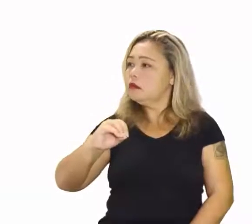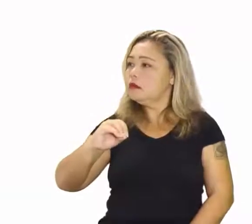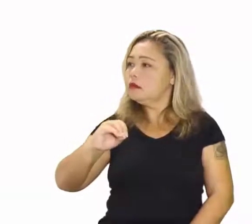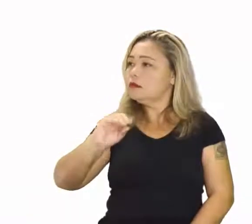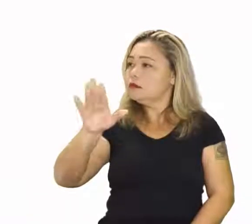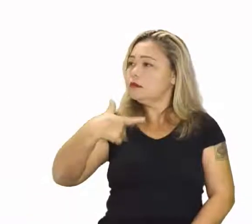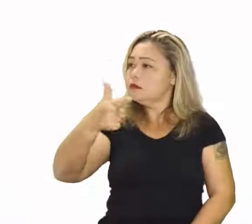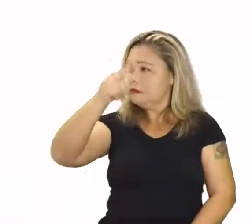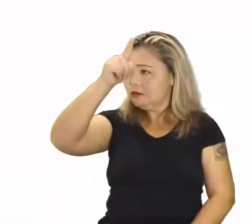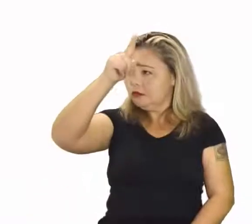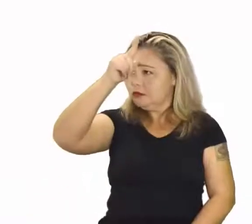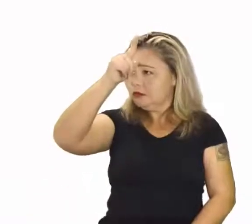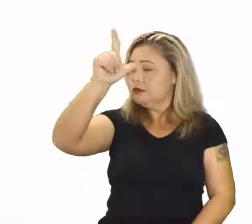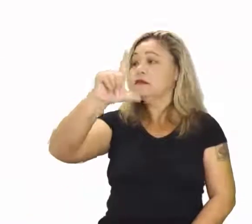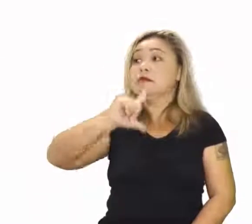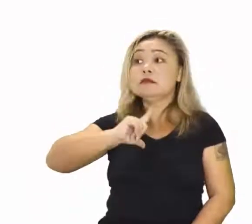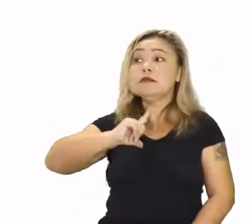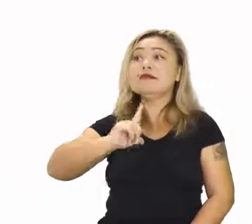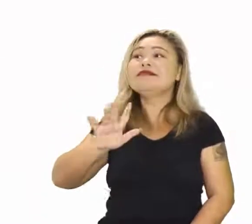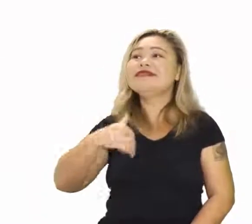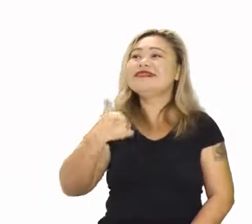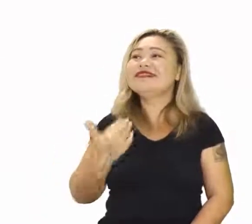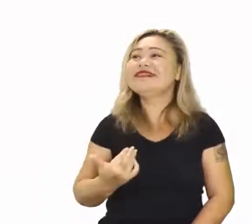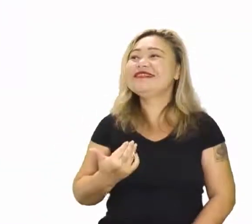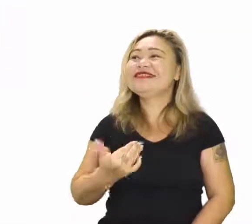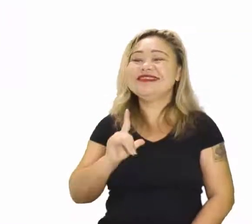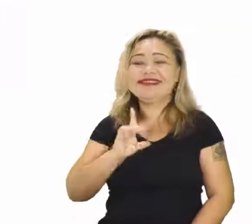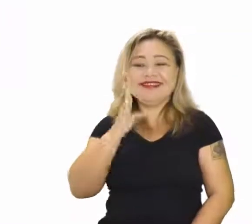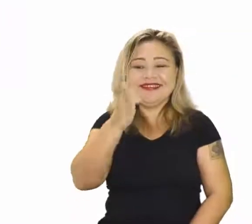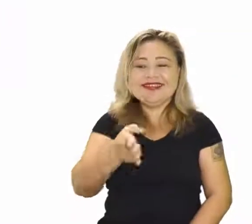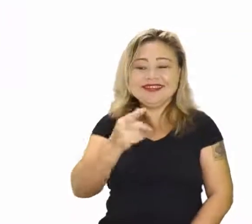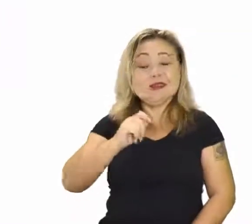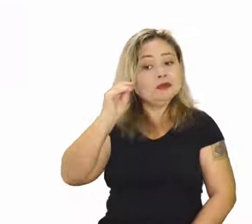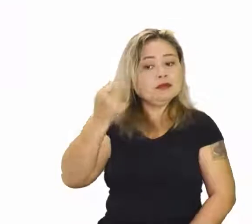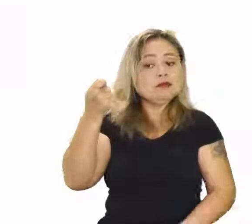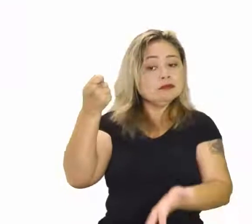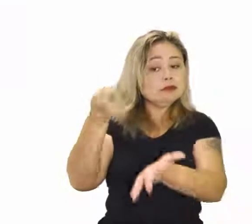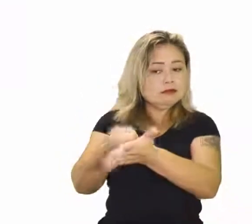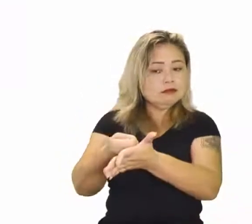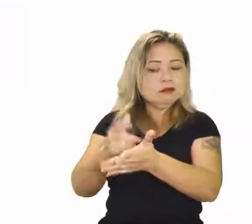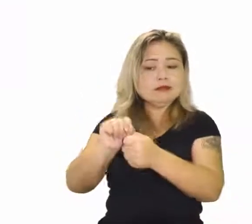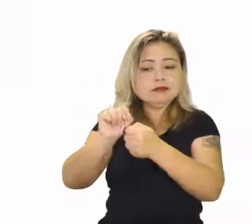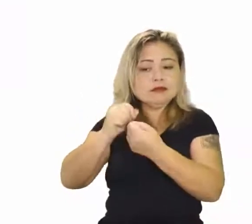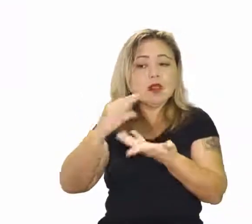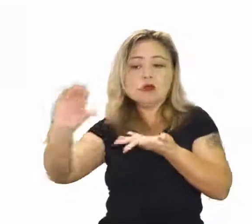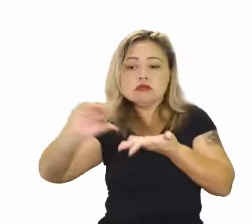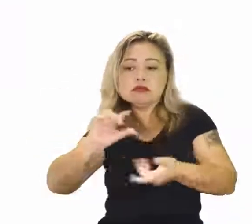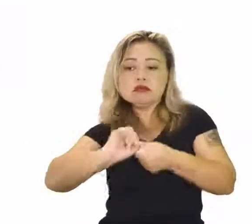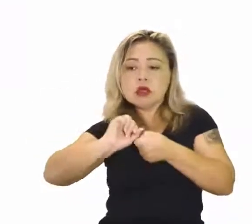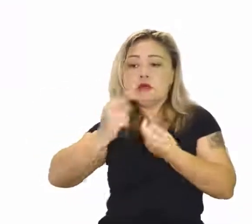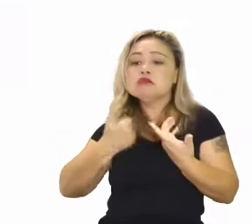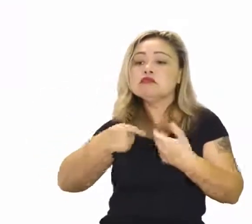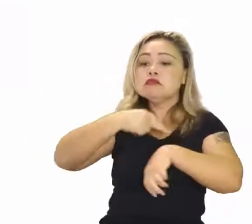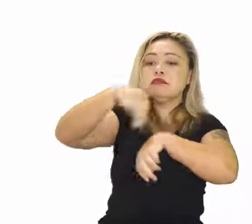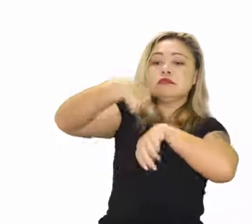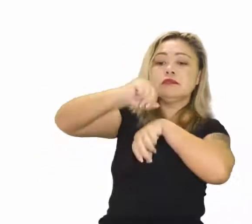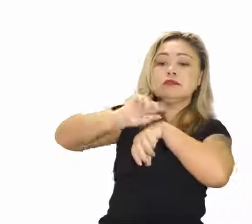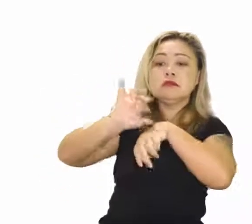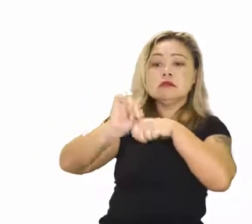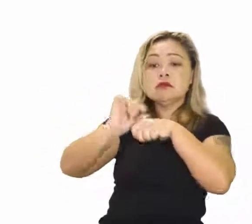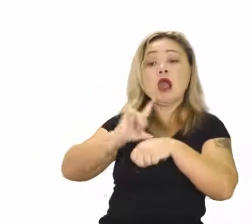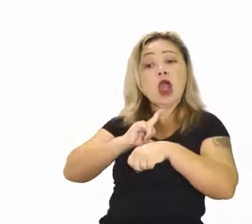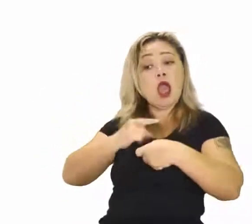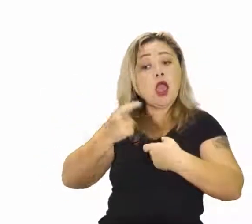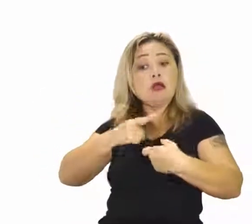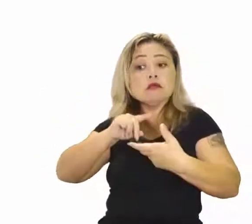Então, a Alemanha, ela está foi determinado o pagamento de indenização pelas nações do eixo aos diversos países